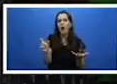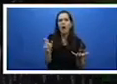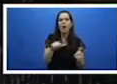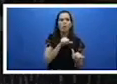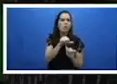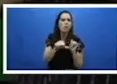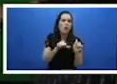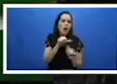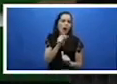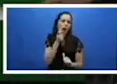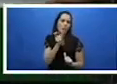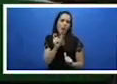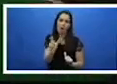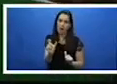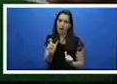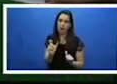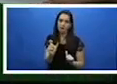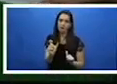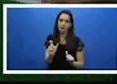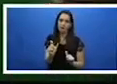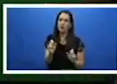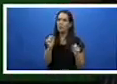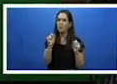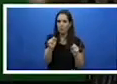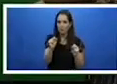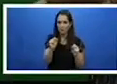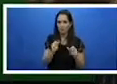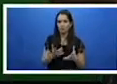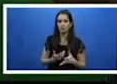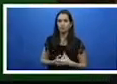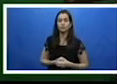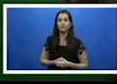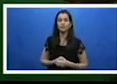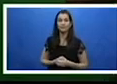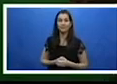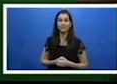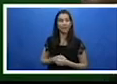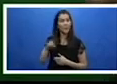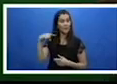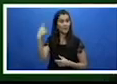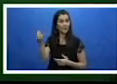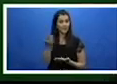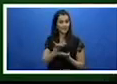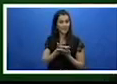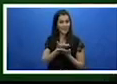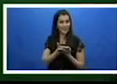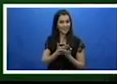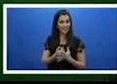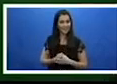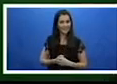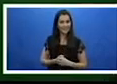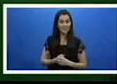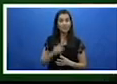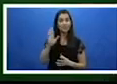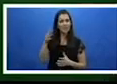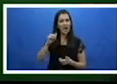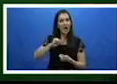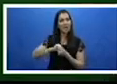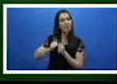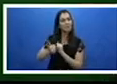atividade, nós fizemos, tá? Vamos para a próxima. Nós